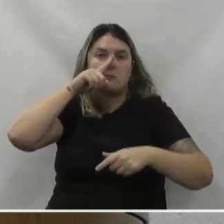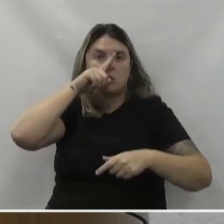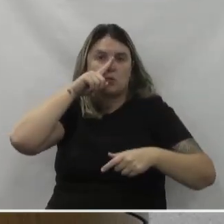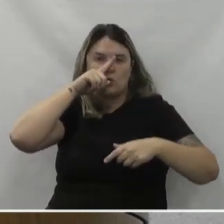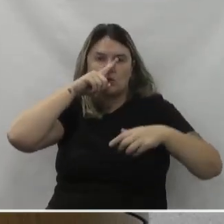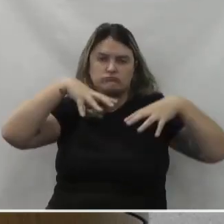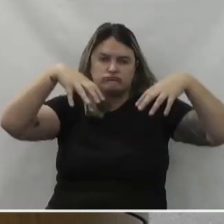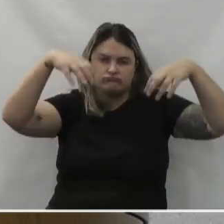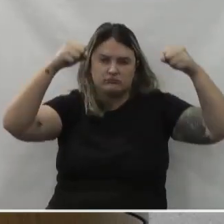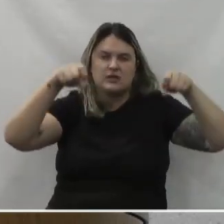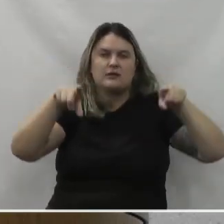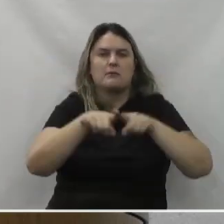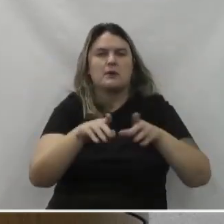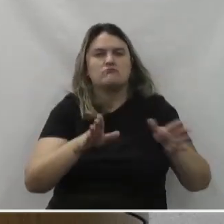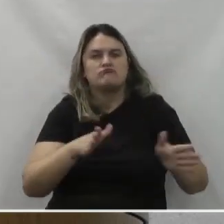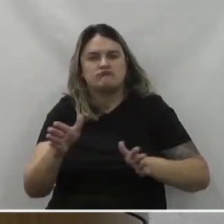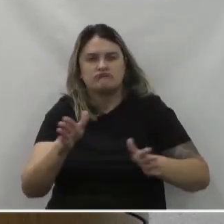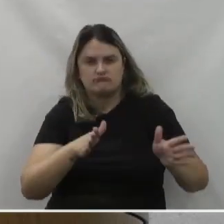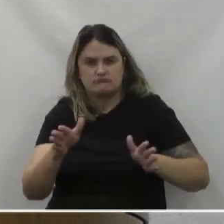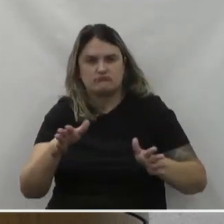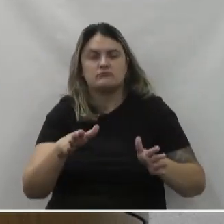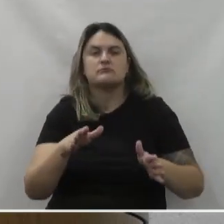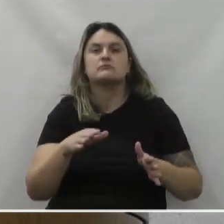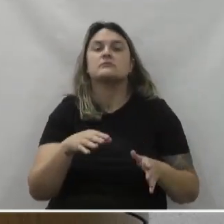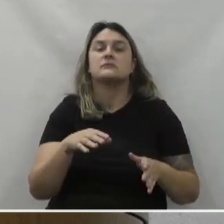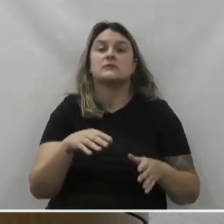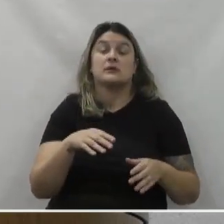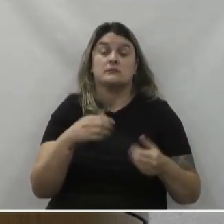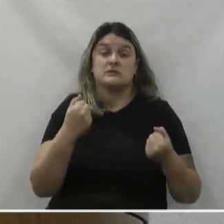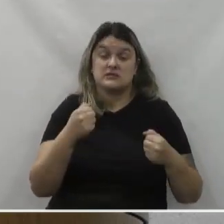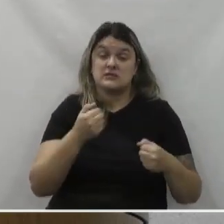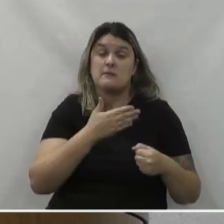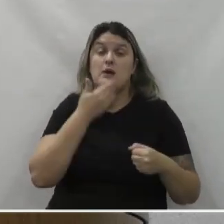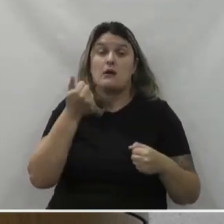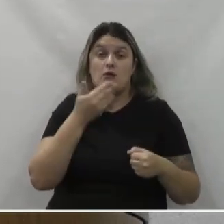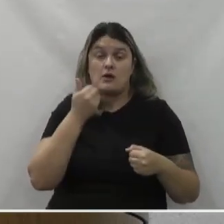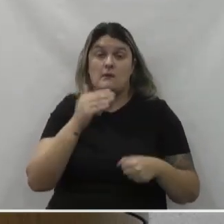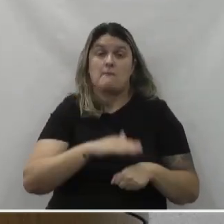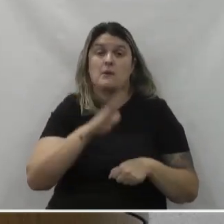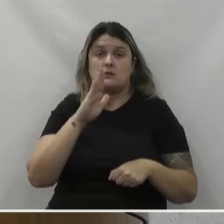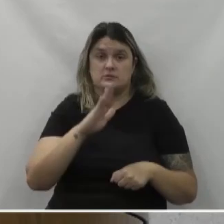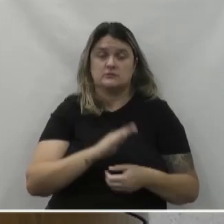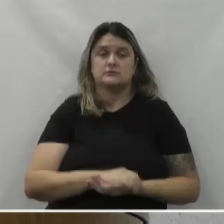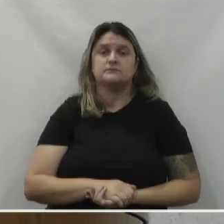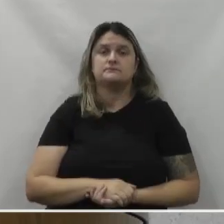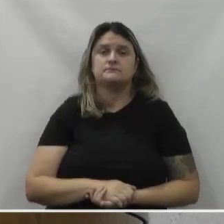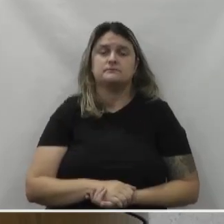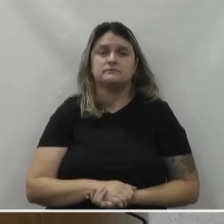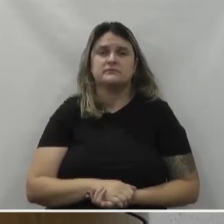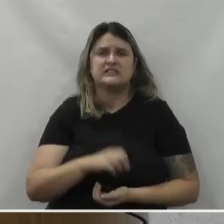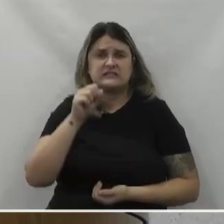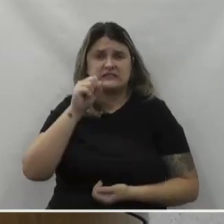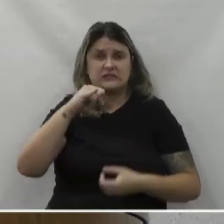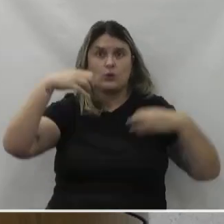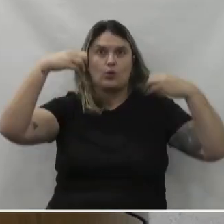da mobilidade urbana do nosso município poderia melhorar em muito, né, se tivéssemos uma iluminação pública